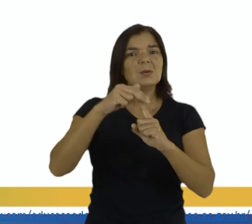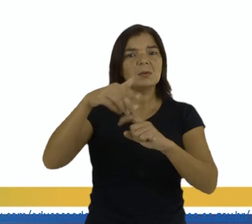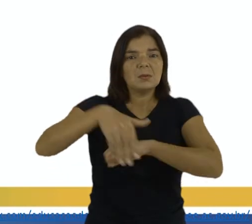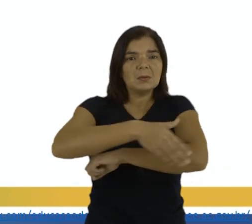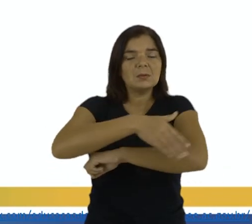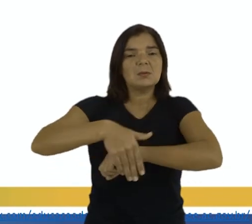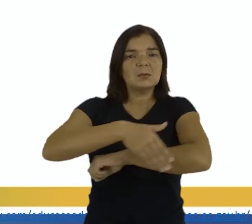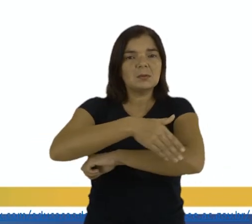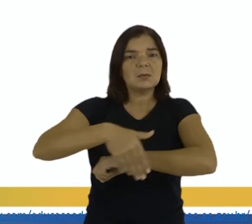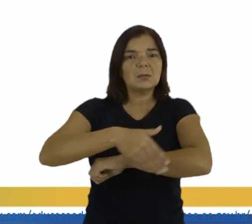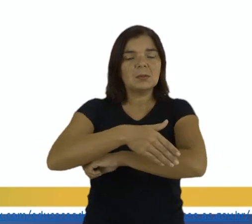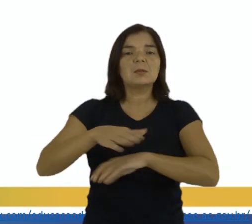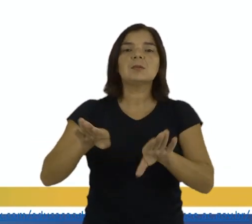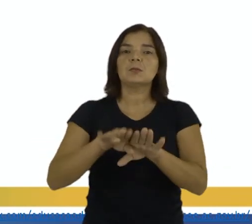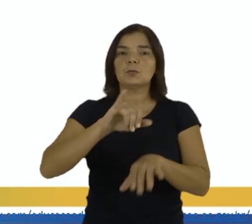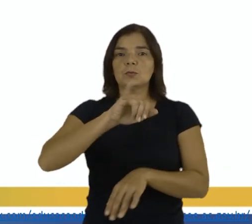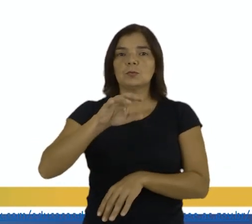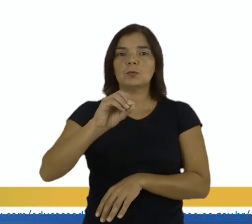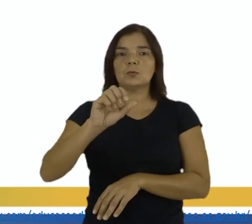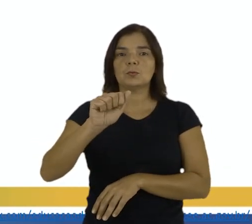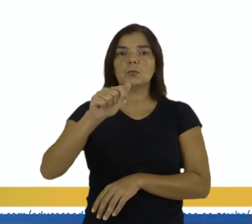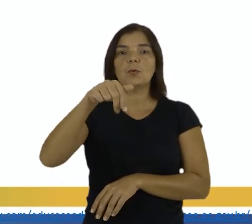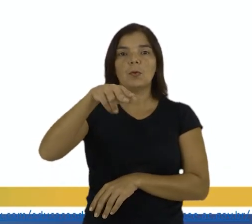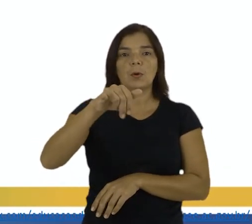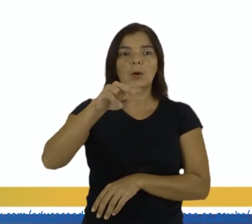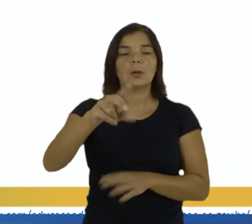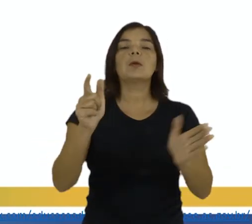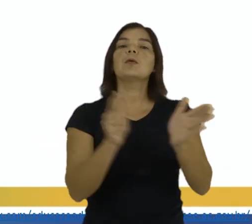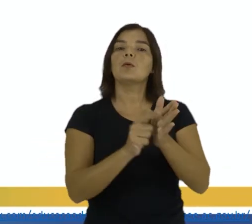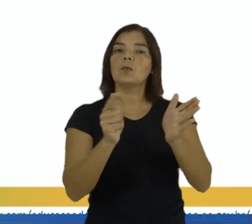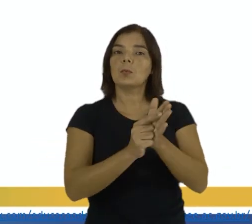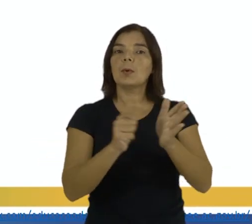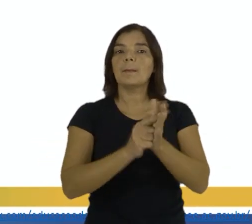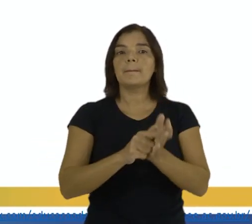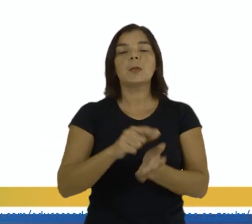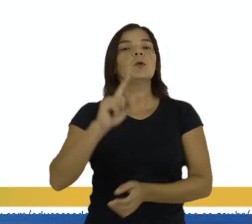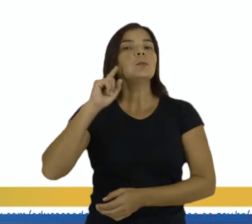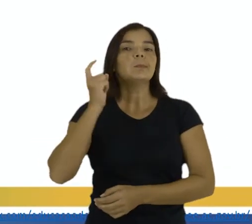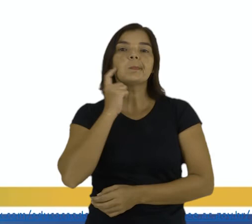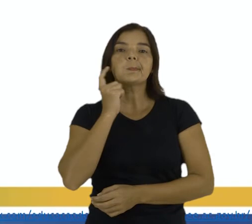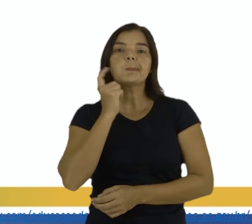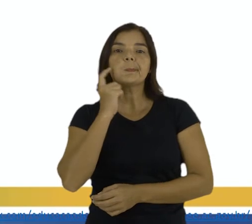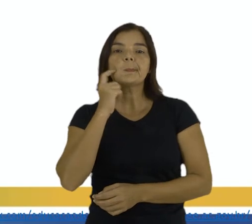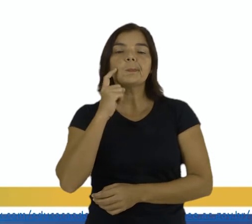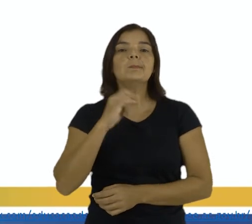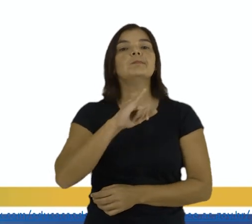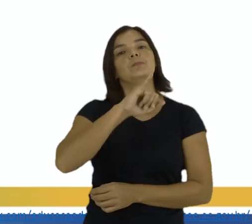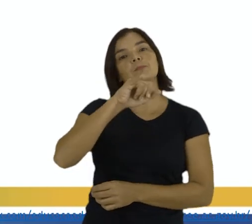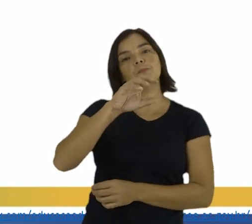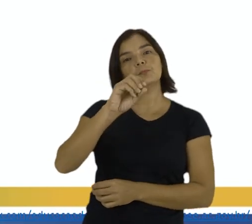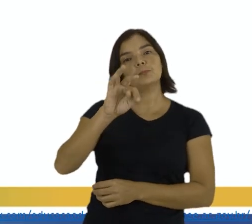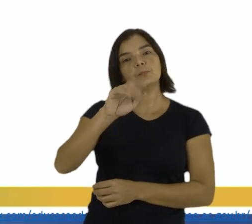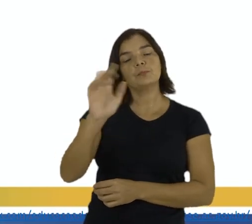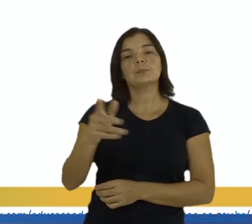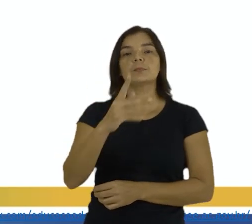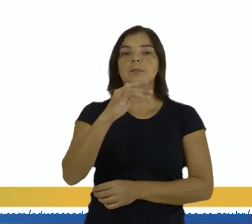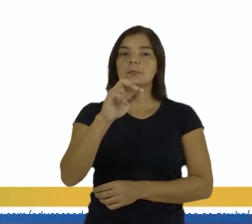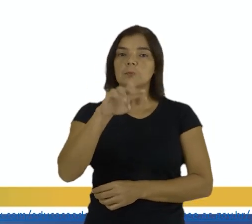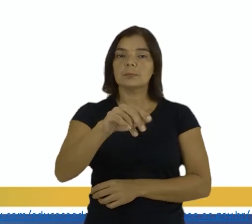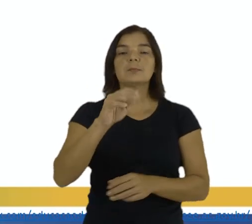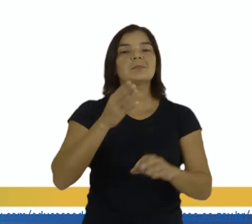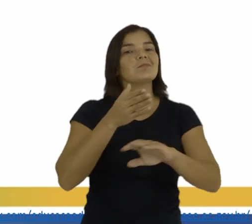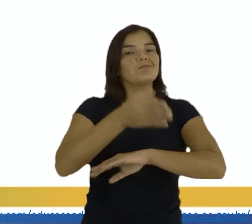de Joaquim, que joga um papelzinho de bala na rua de J. Pinto Fernandes, que ainda nem tinha entrado